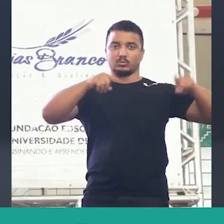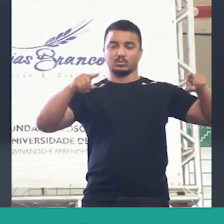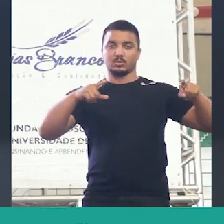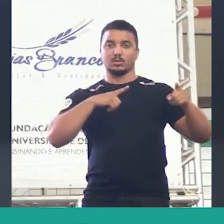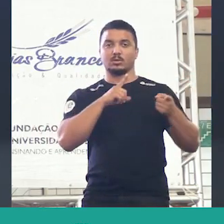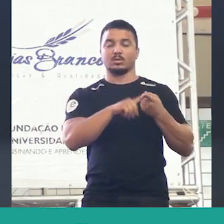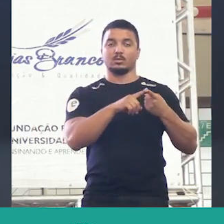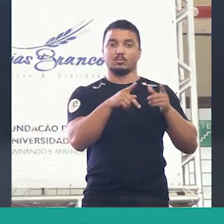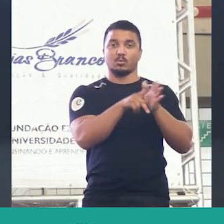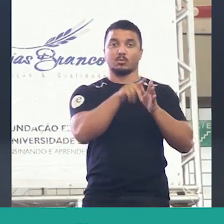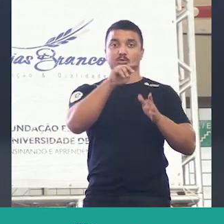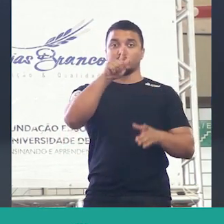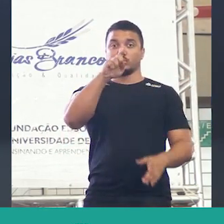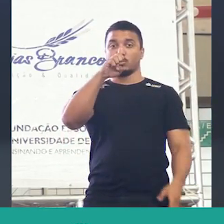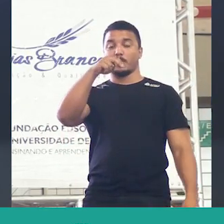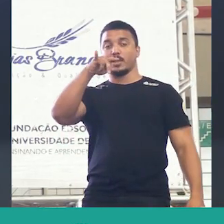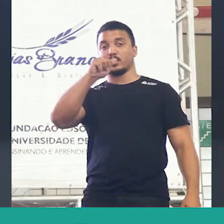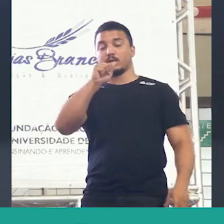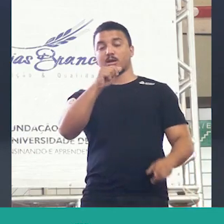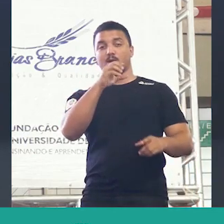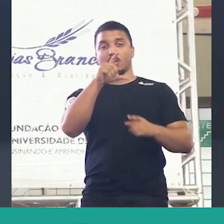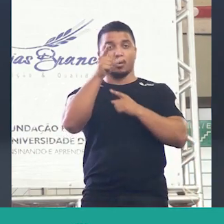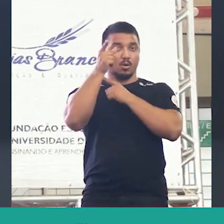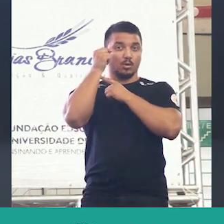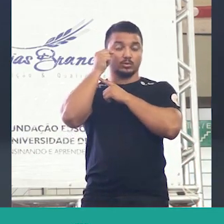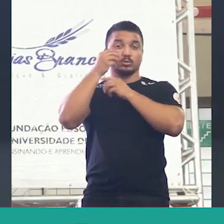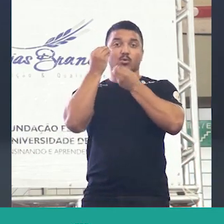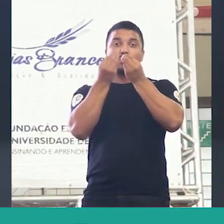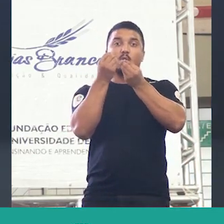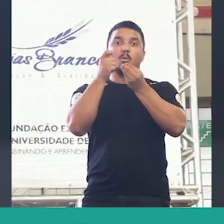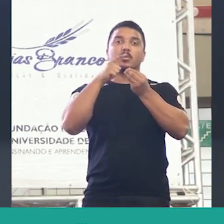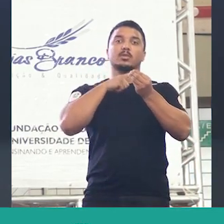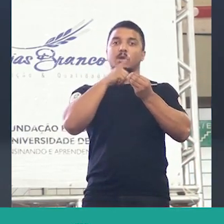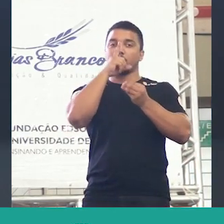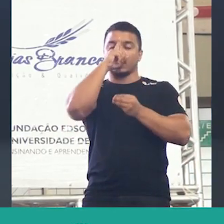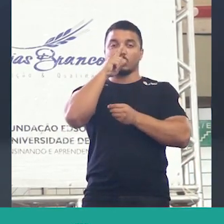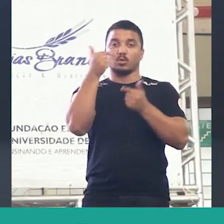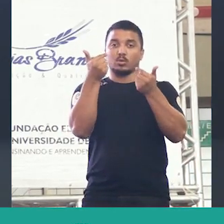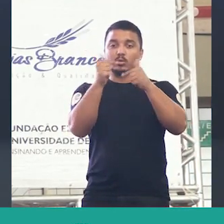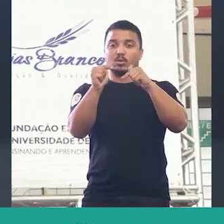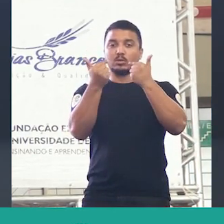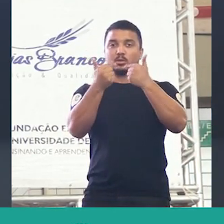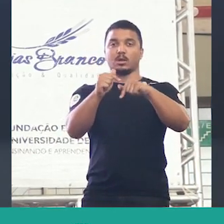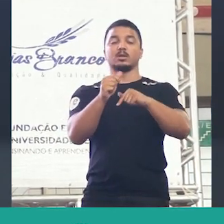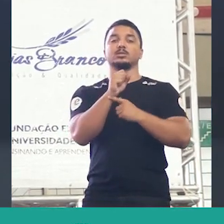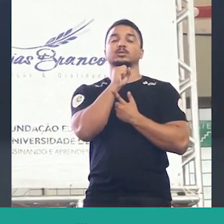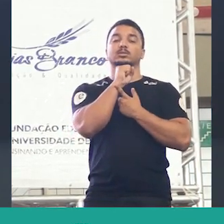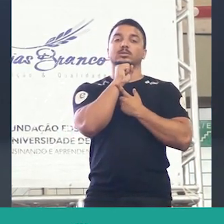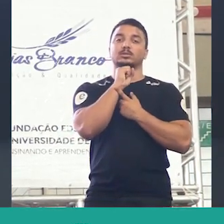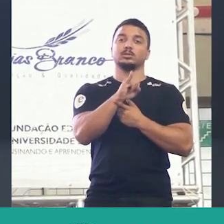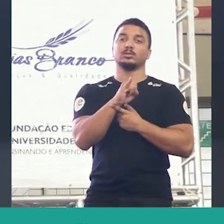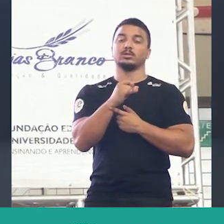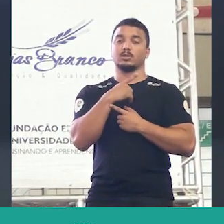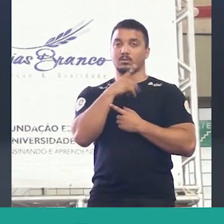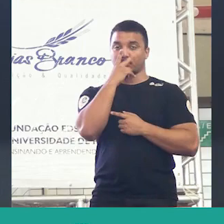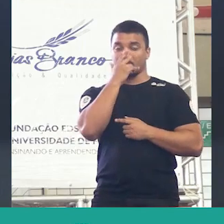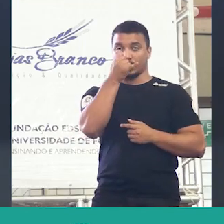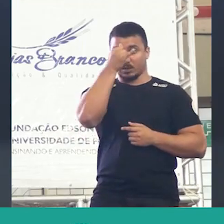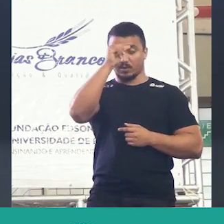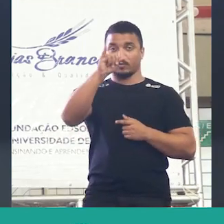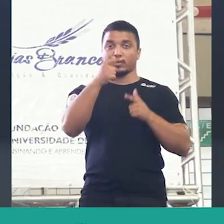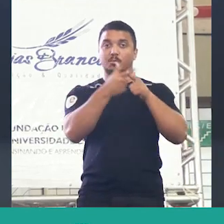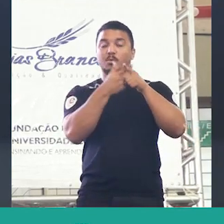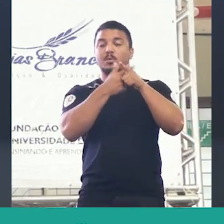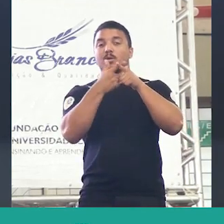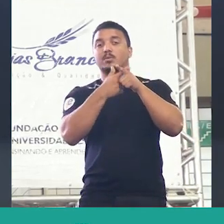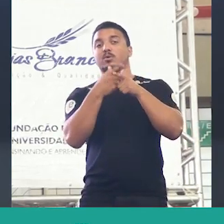geométrica, é possível deduzir corretamente que não corre risco de prejudicar a visão, para não correr